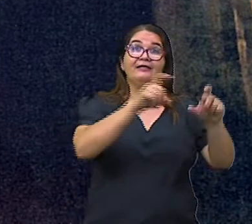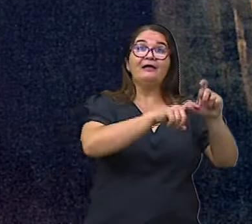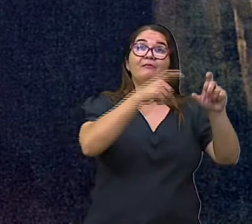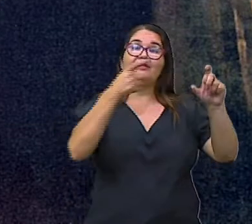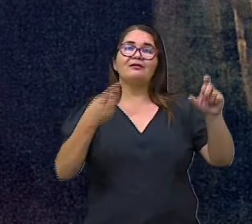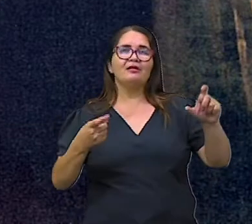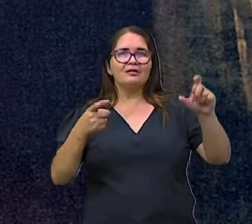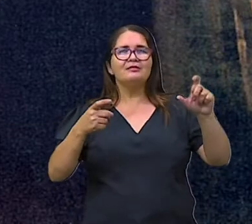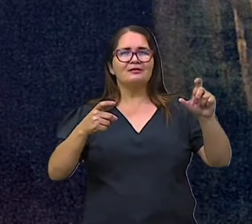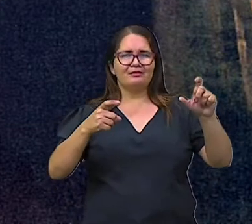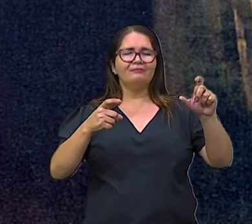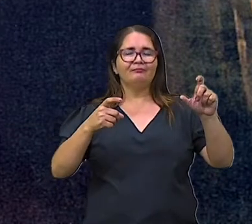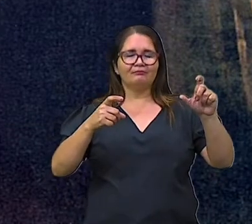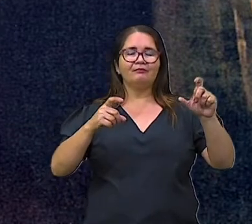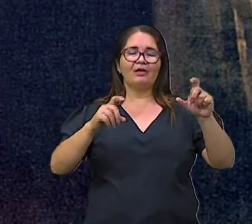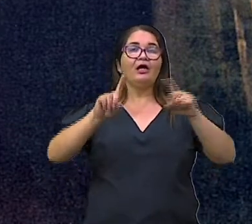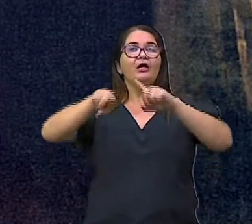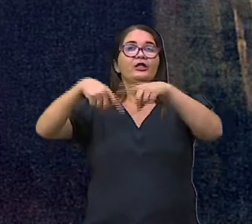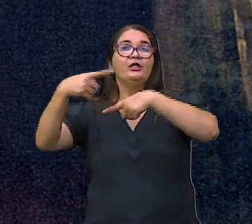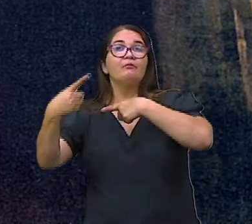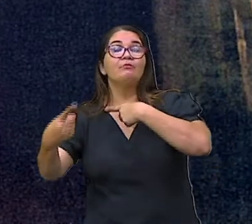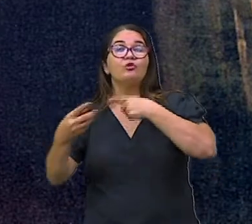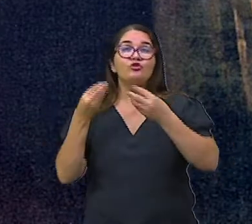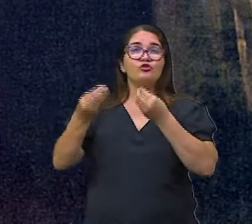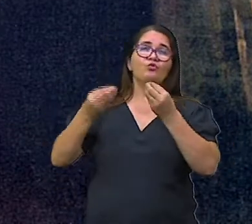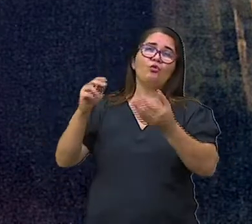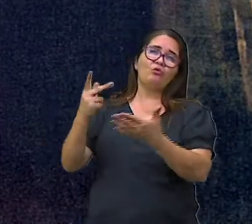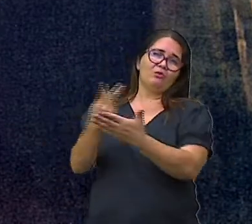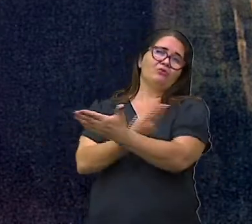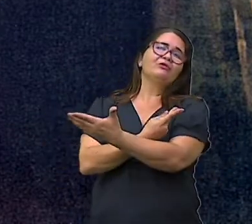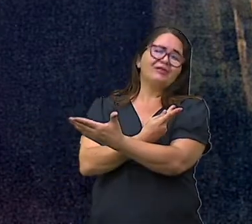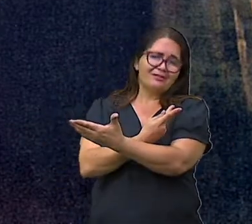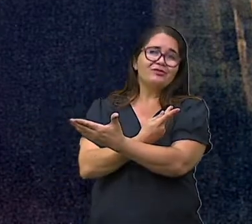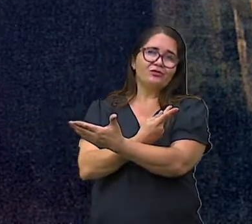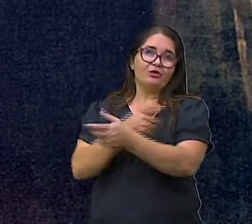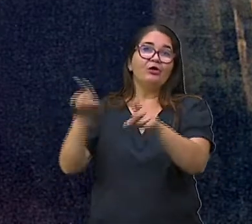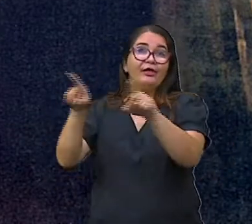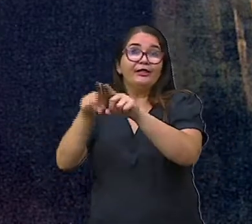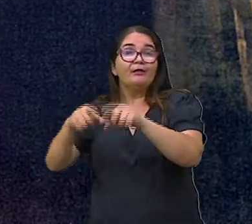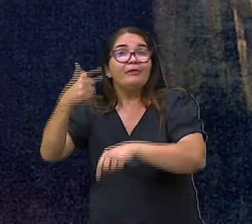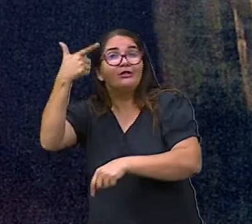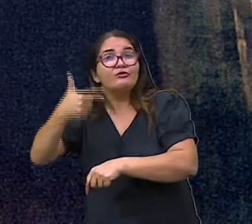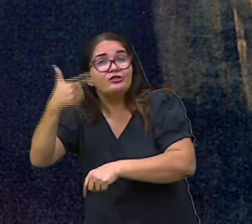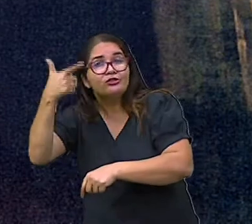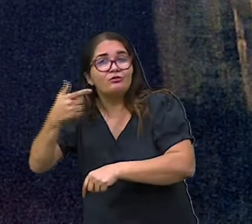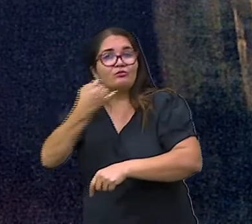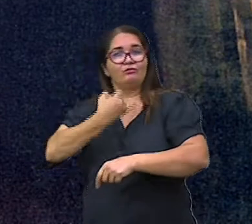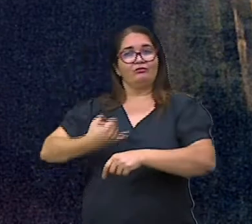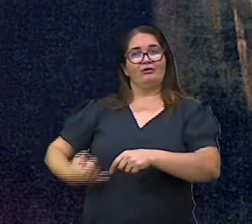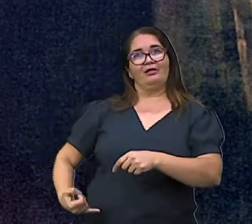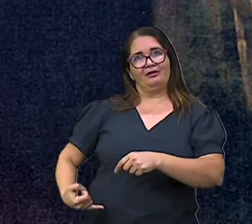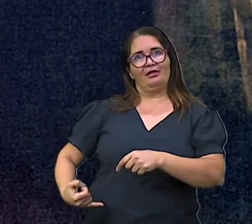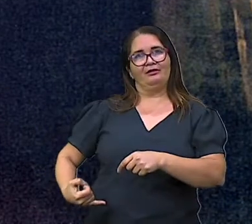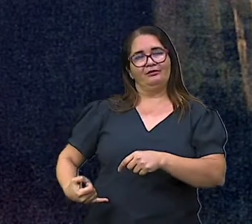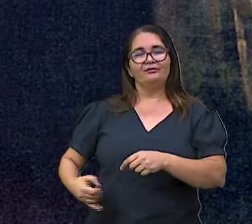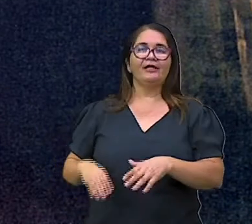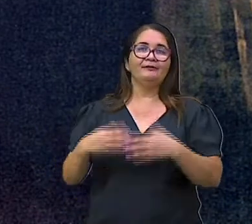monarquia, principalmente ou sobretudo durante o segundo reinado. E falando de crise,